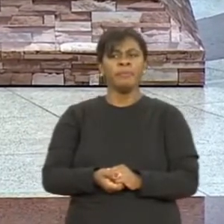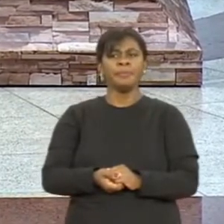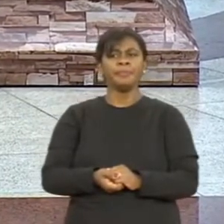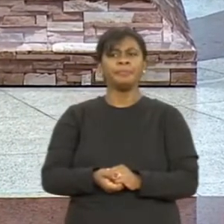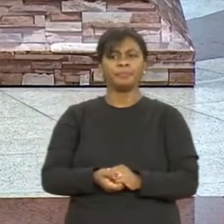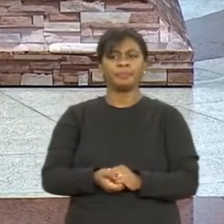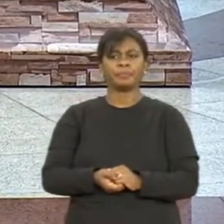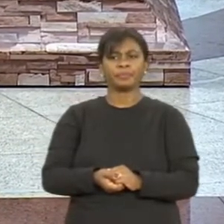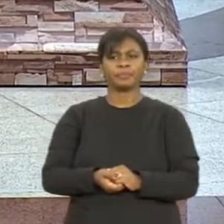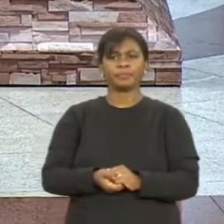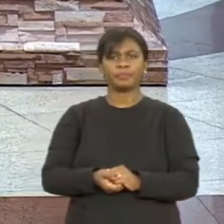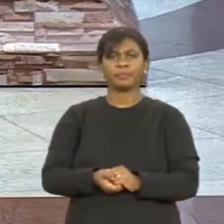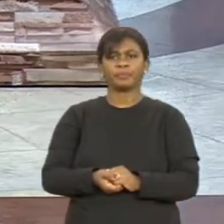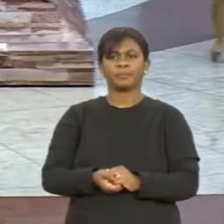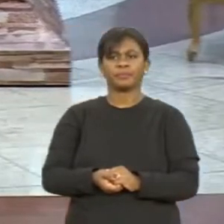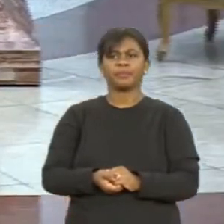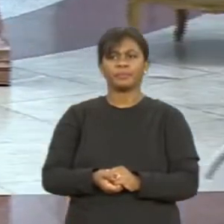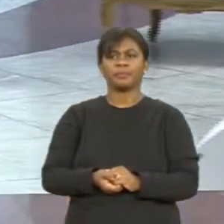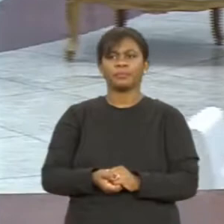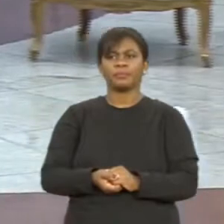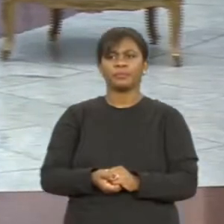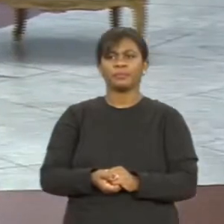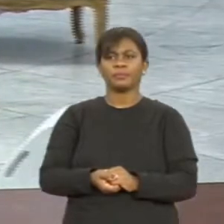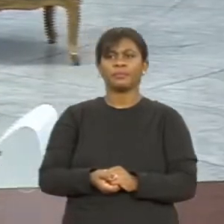Olha para mim, por gentileza.